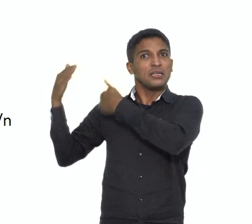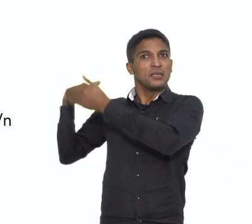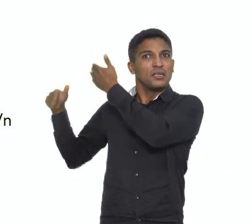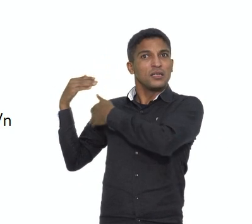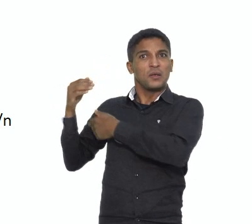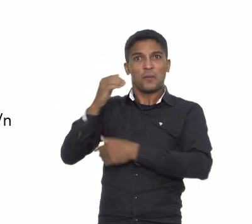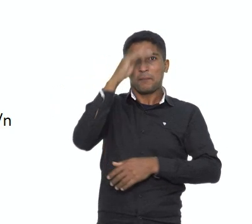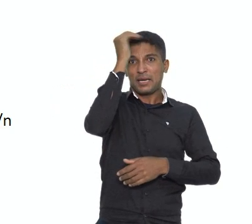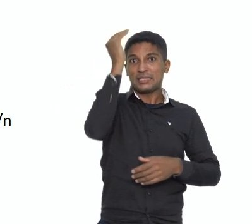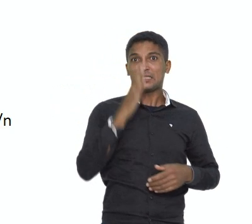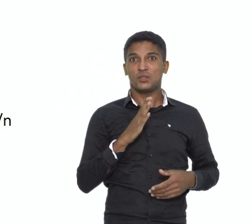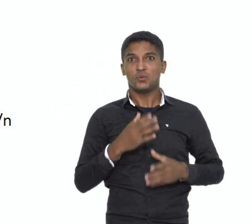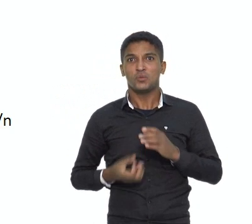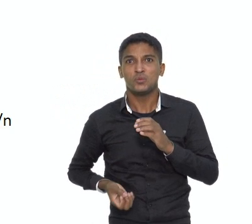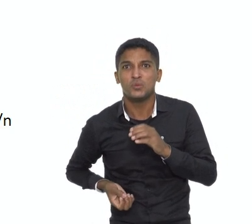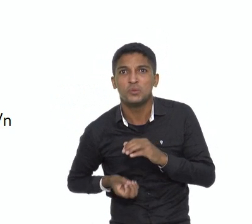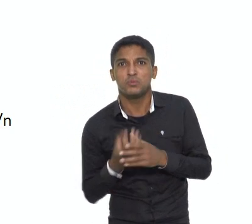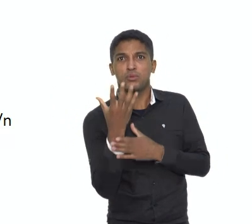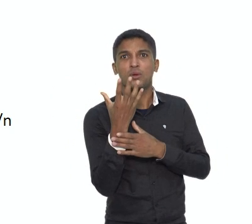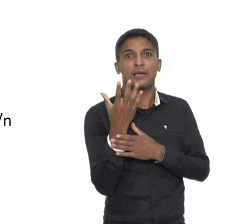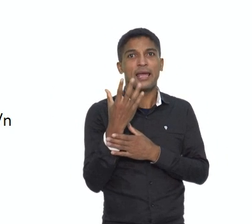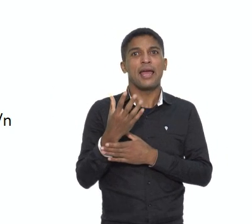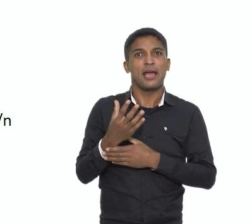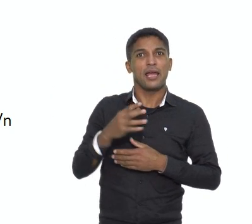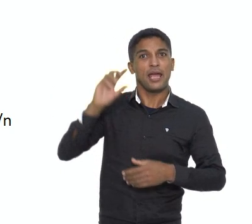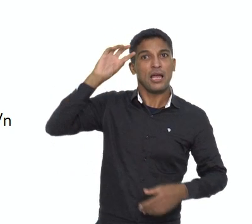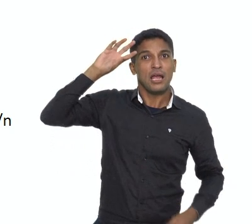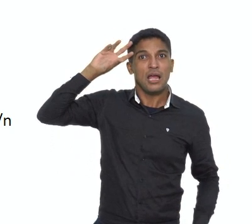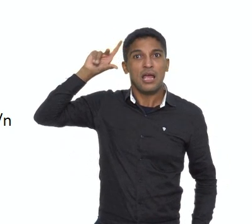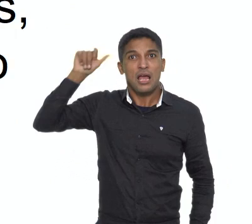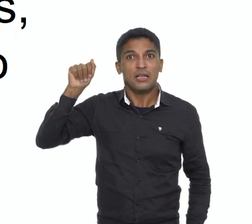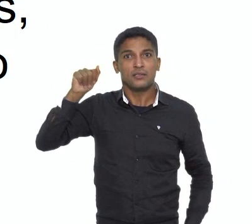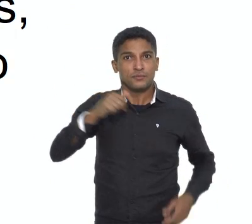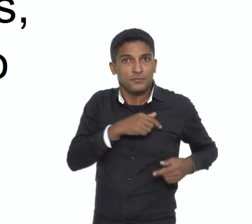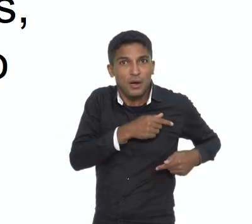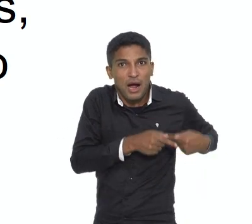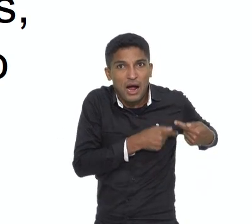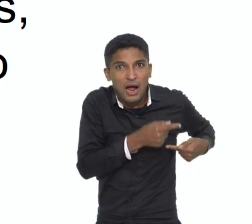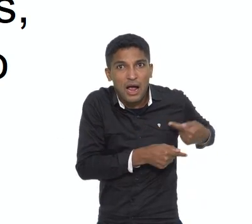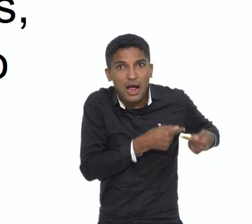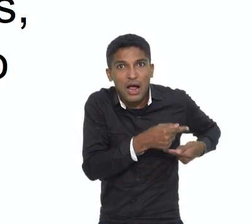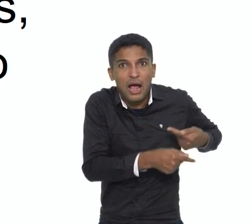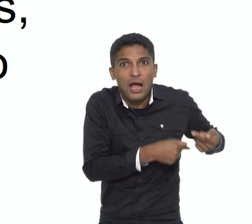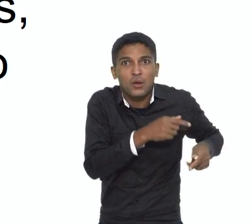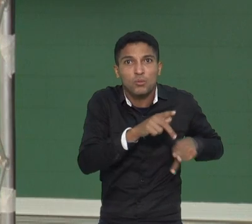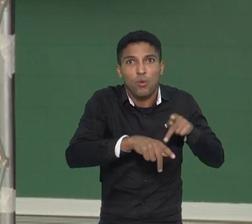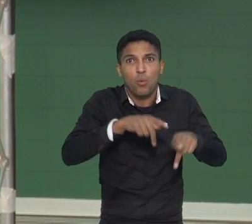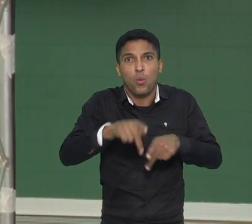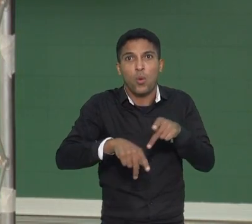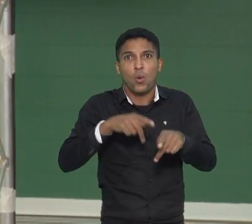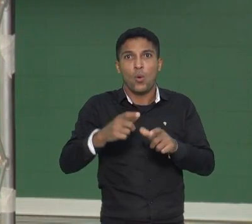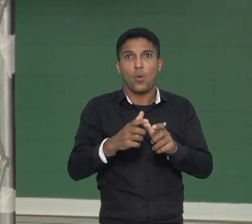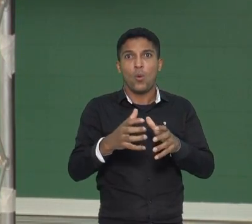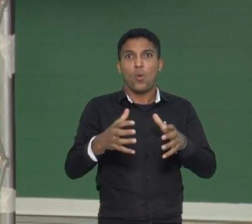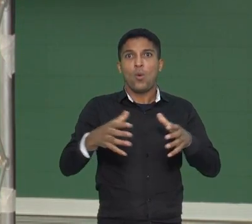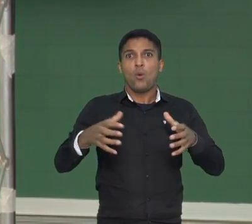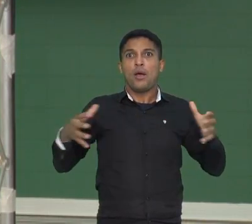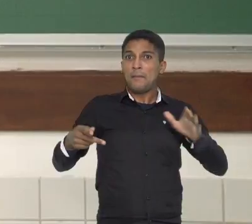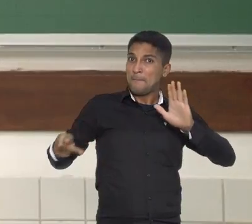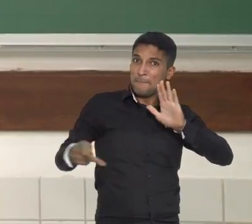apresenta consequência nas relações raciais até hoje. Tá? O que significa